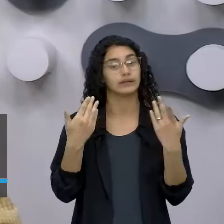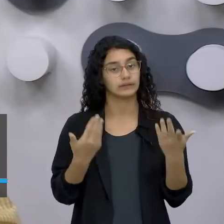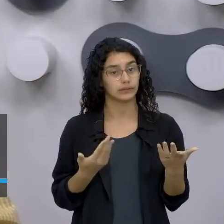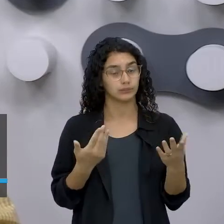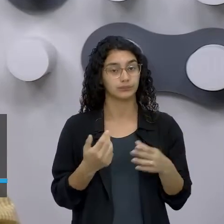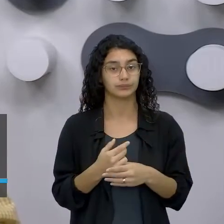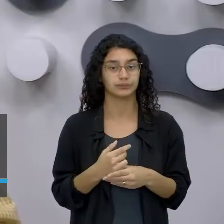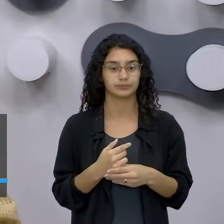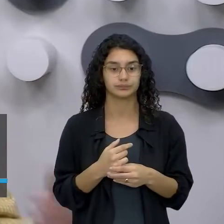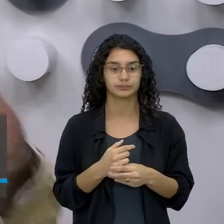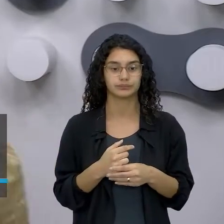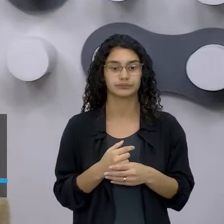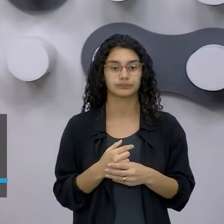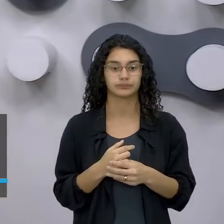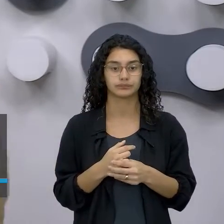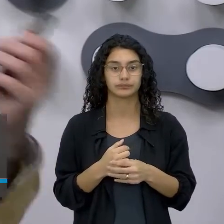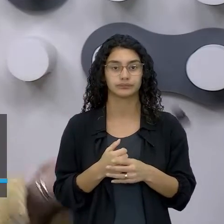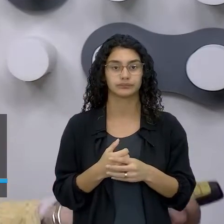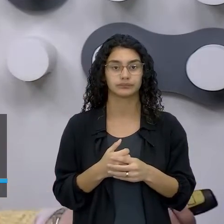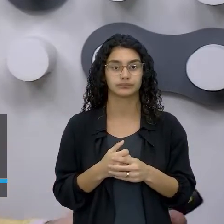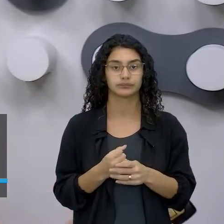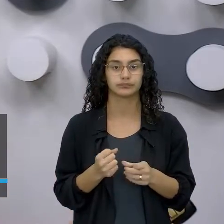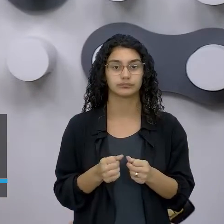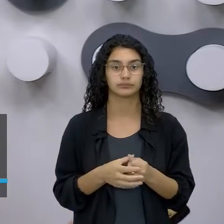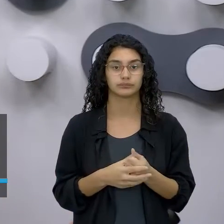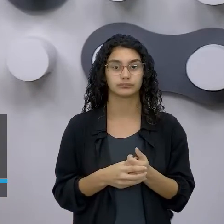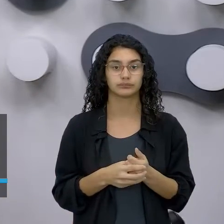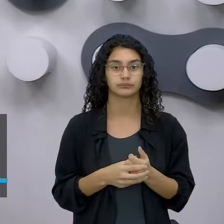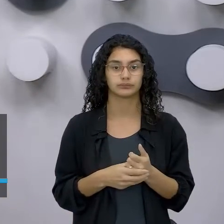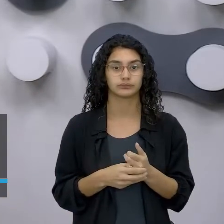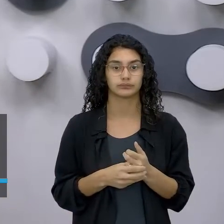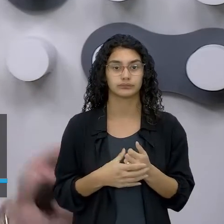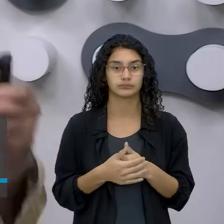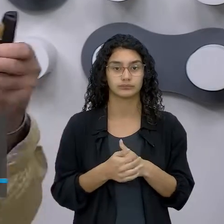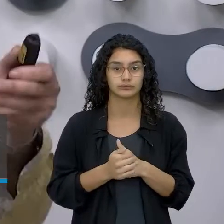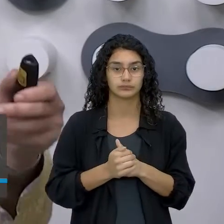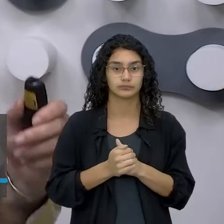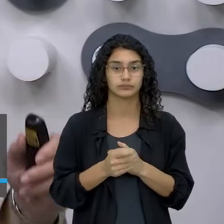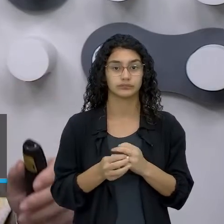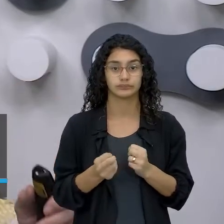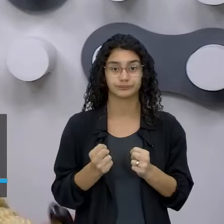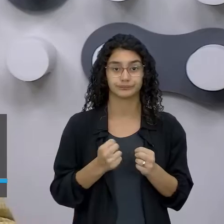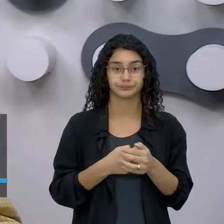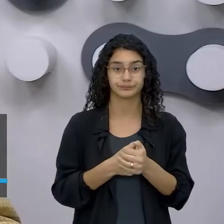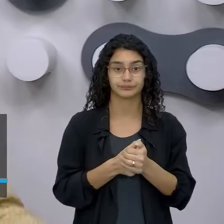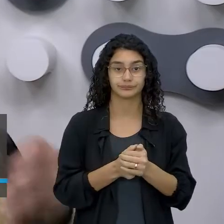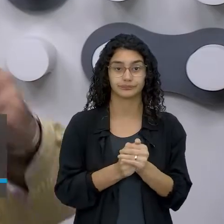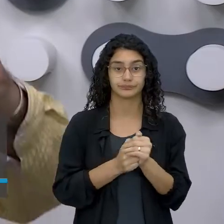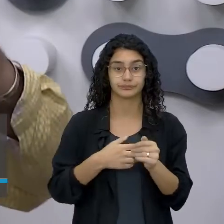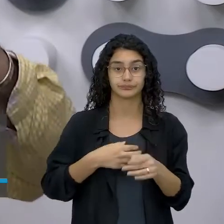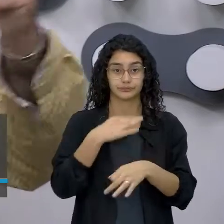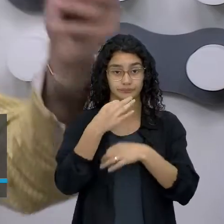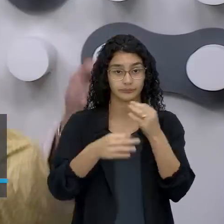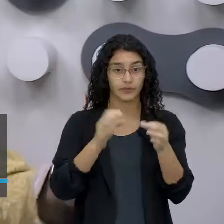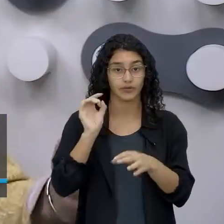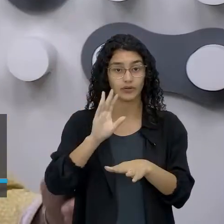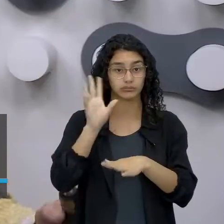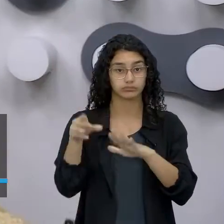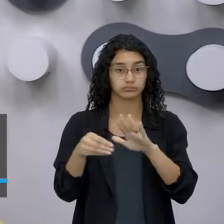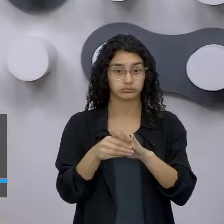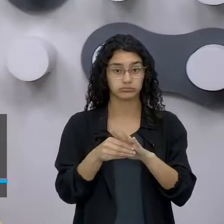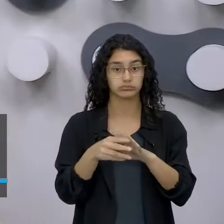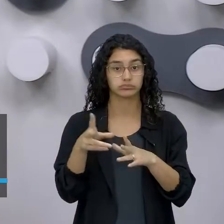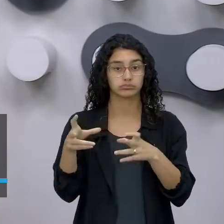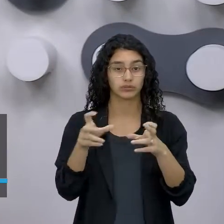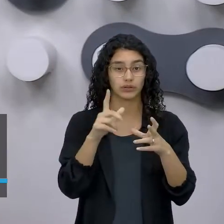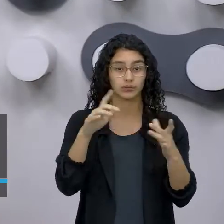Portanto, na minha opinião, o professor conceituou super bem, e eu só vou aqui completar que a noção de